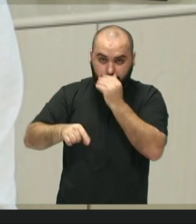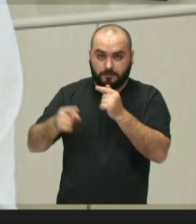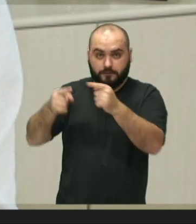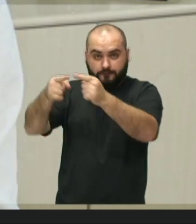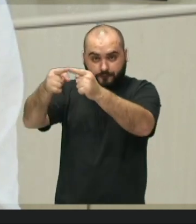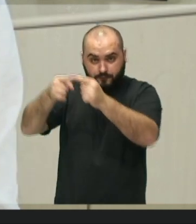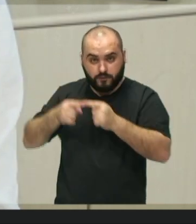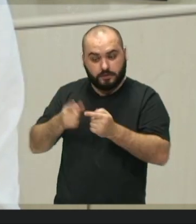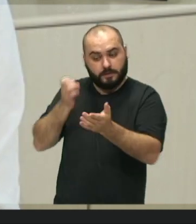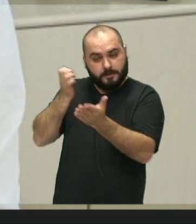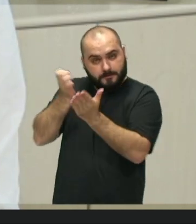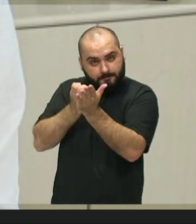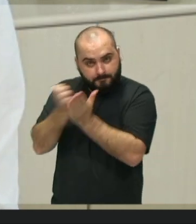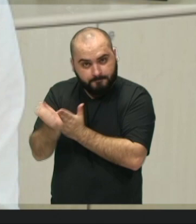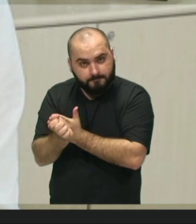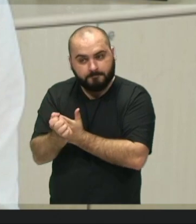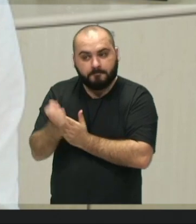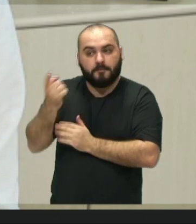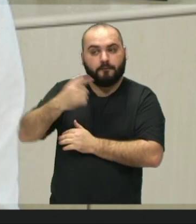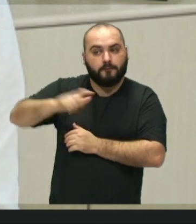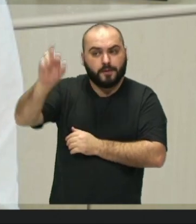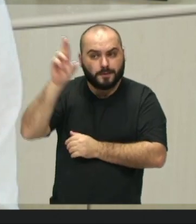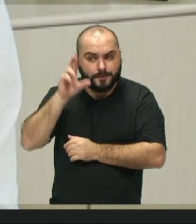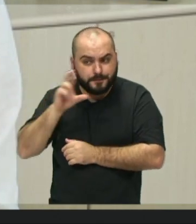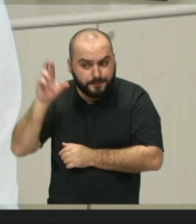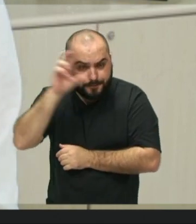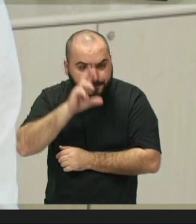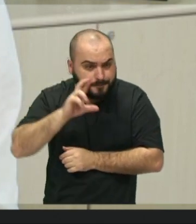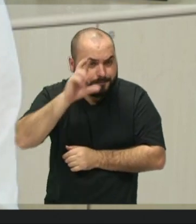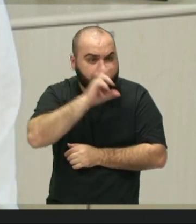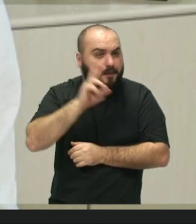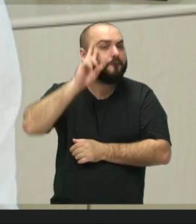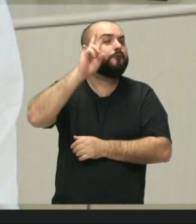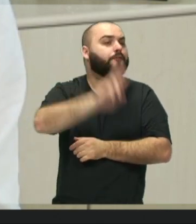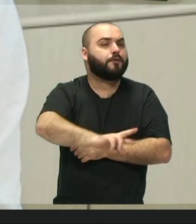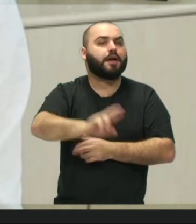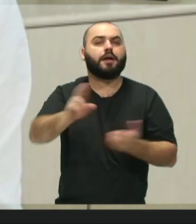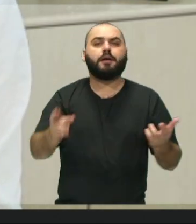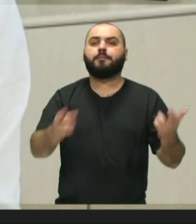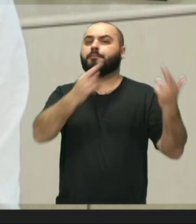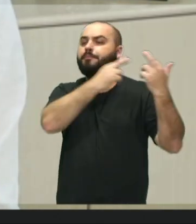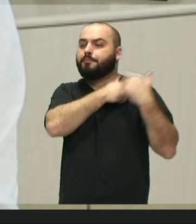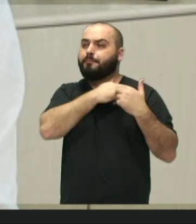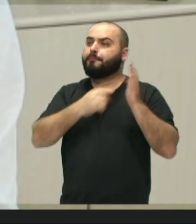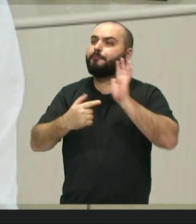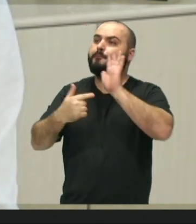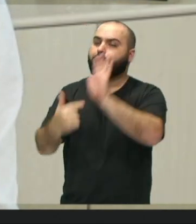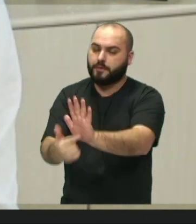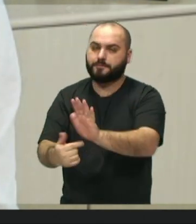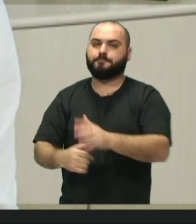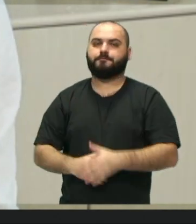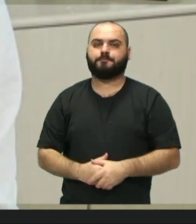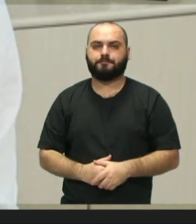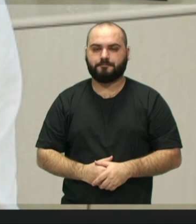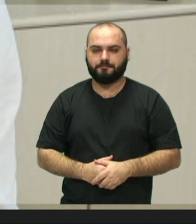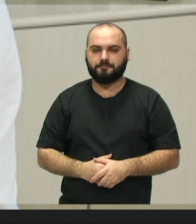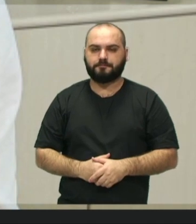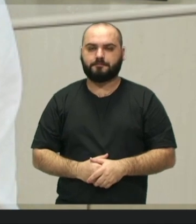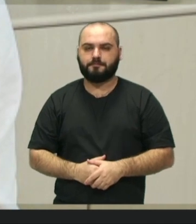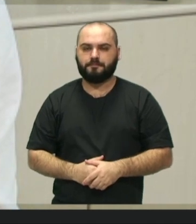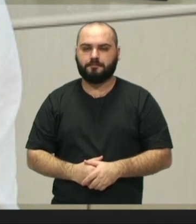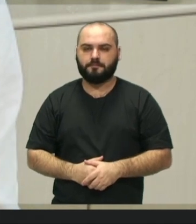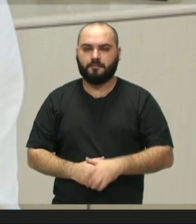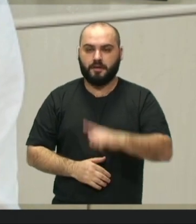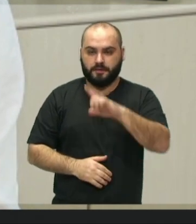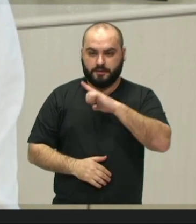de carreira, fizesse a investigação dos fatos e apurasse as responsabilidades. Esse processo encontra-se, então, sob a